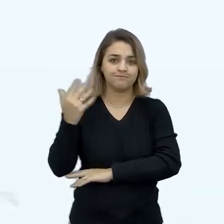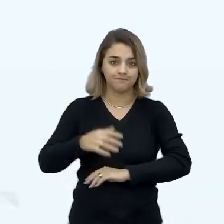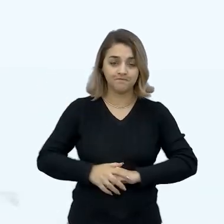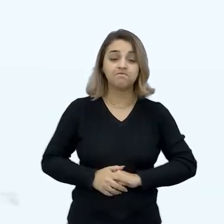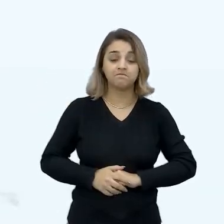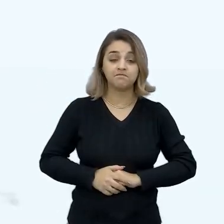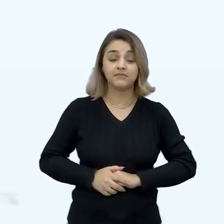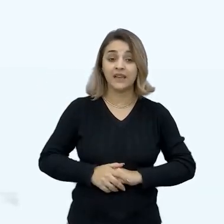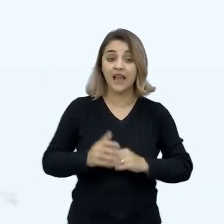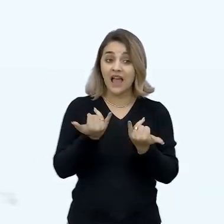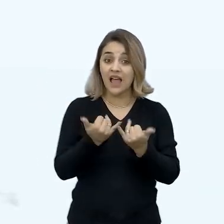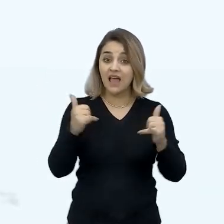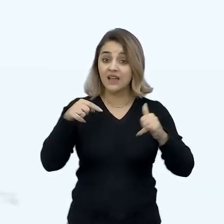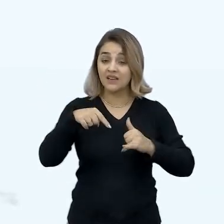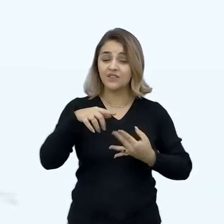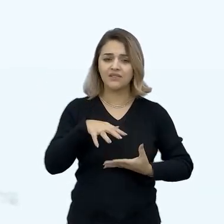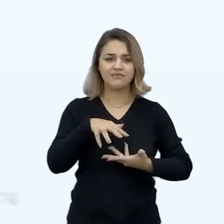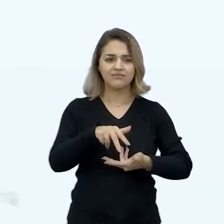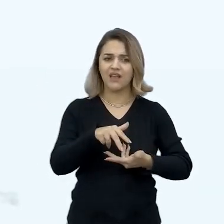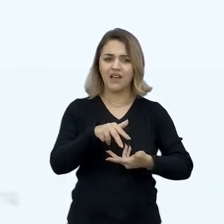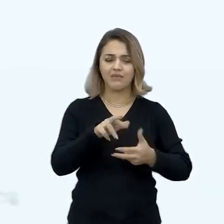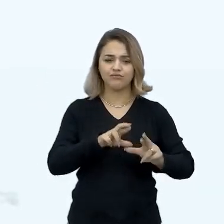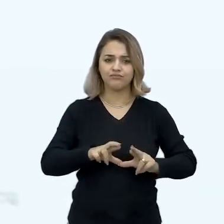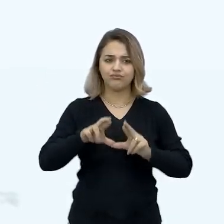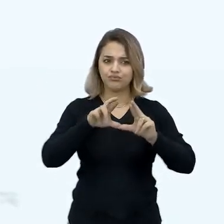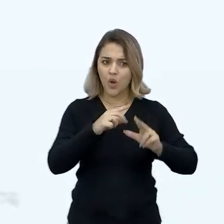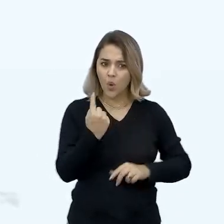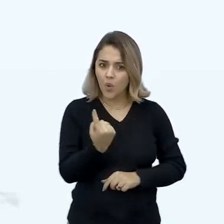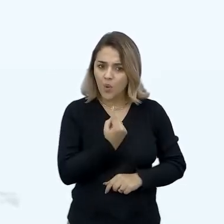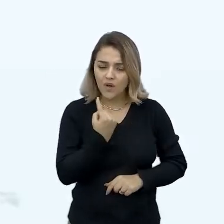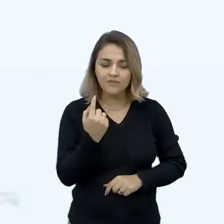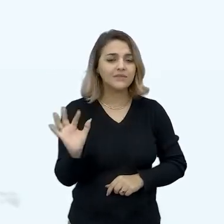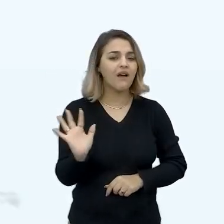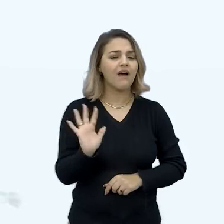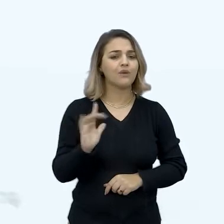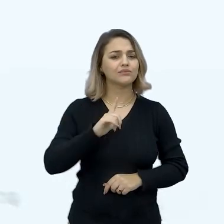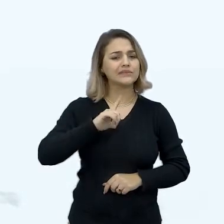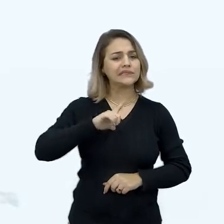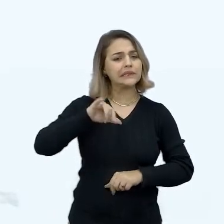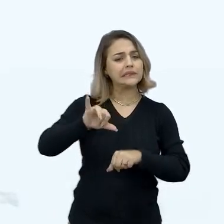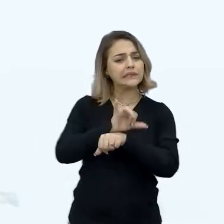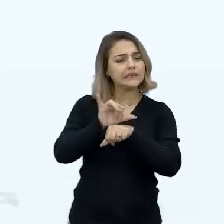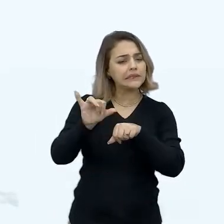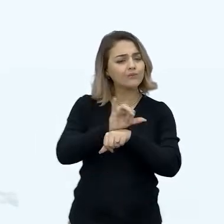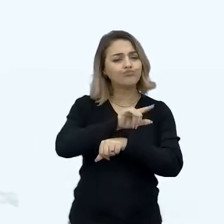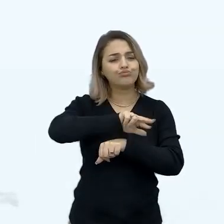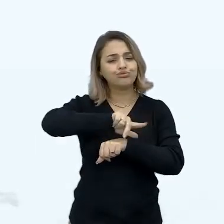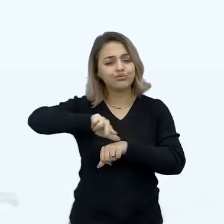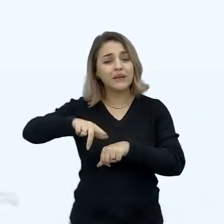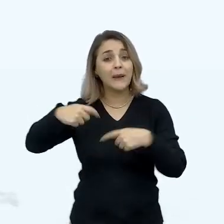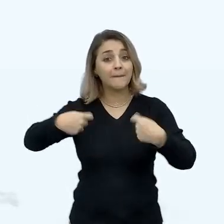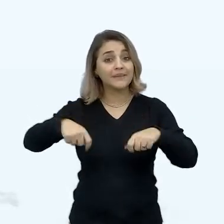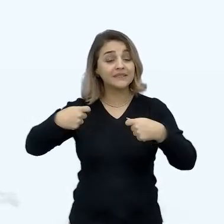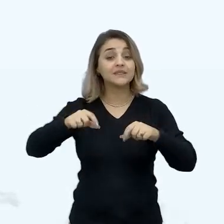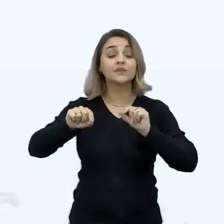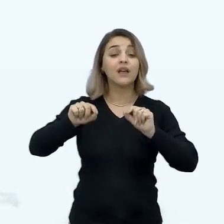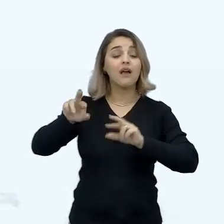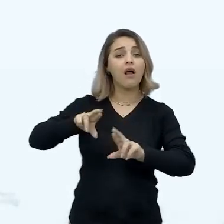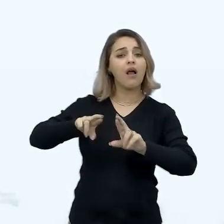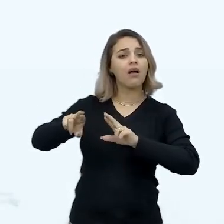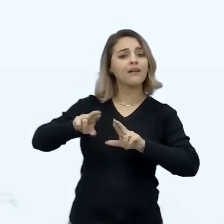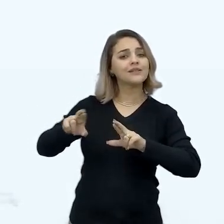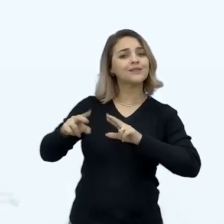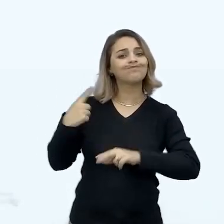A energia da Terra não se renova sozinha, os recursos são finitos. Por isso, nós precisamos mudar nossa relação com a